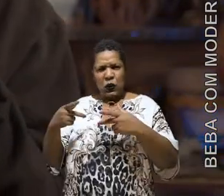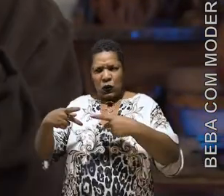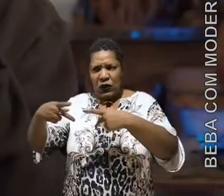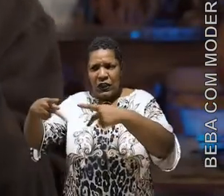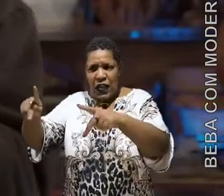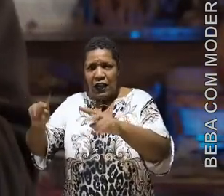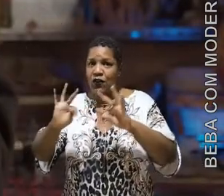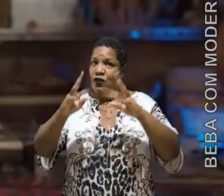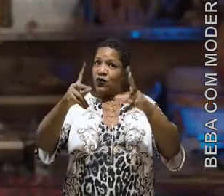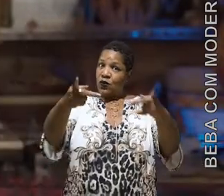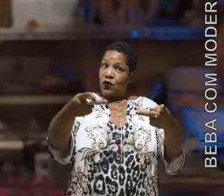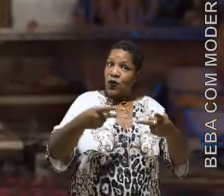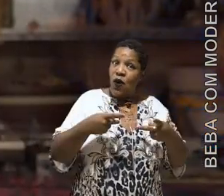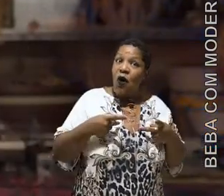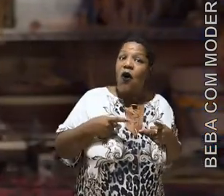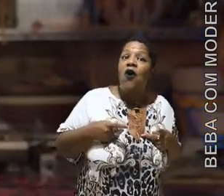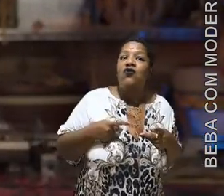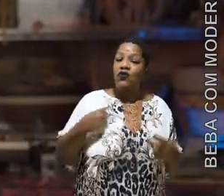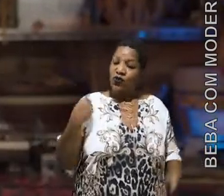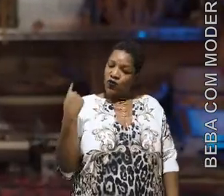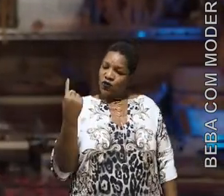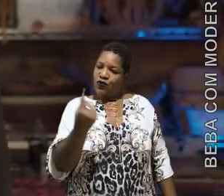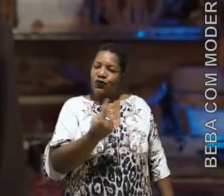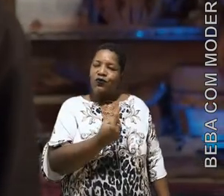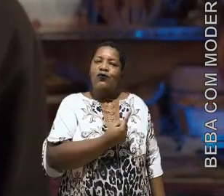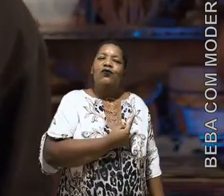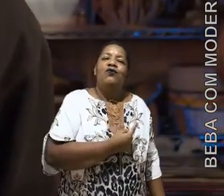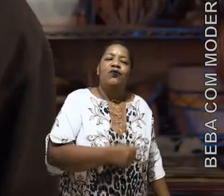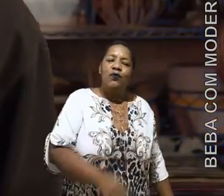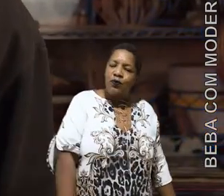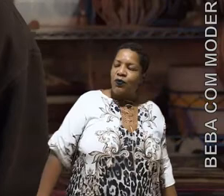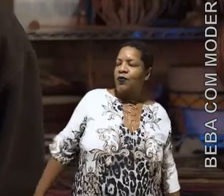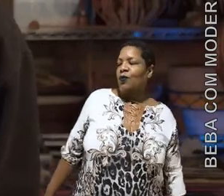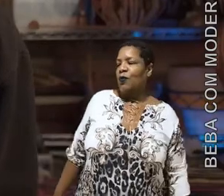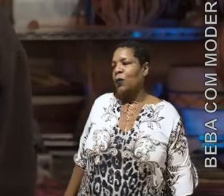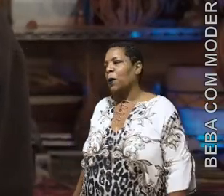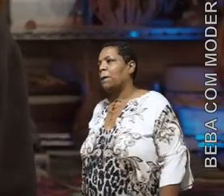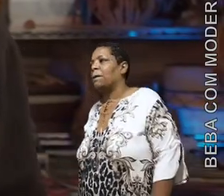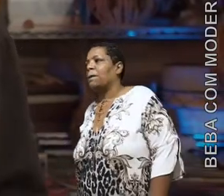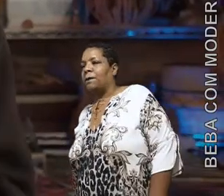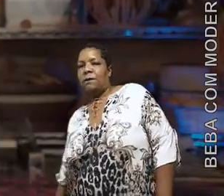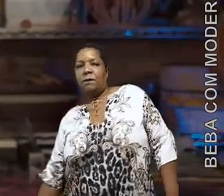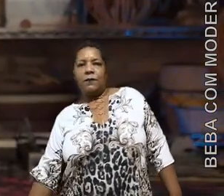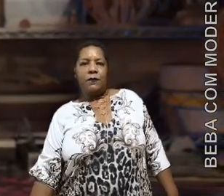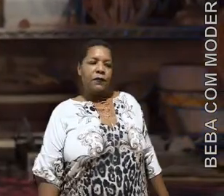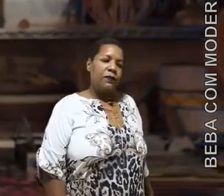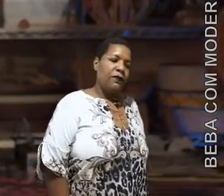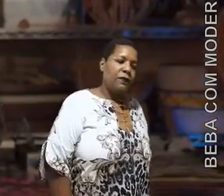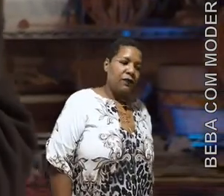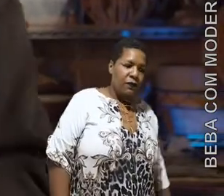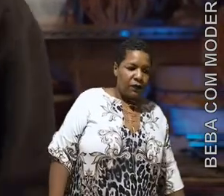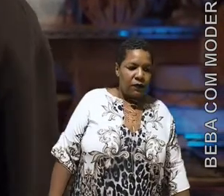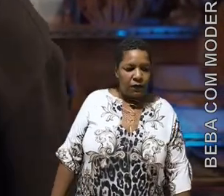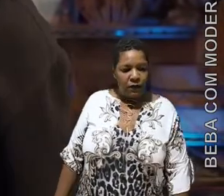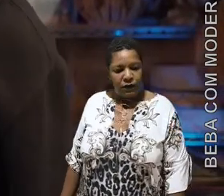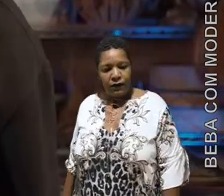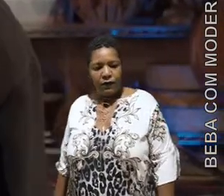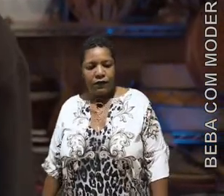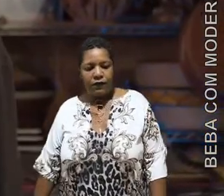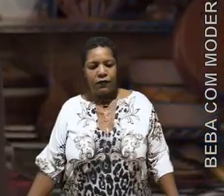Olá tudo deles tudo nosso E aí é mas aí